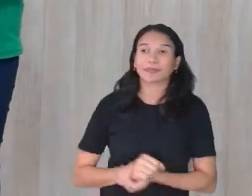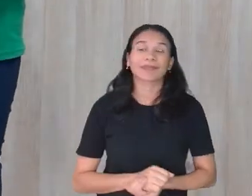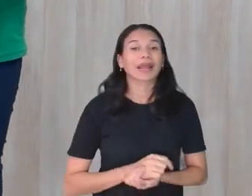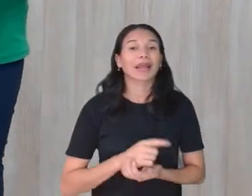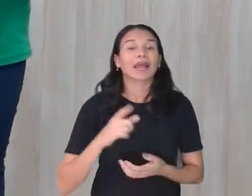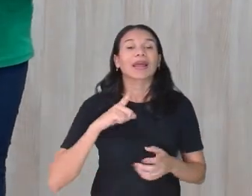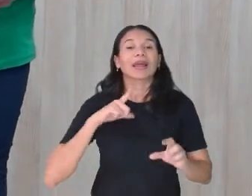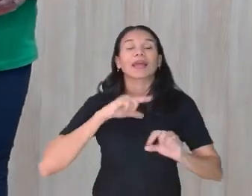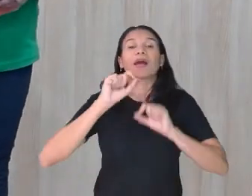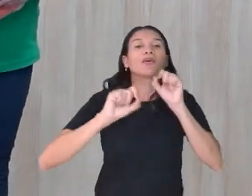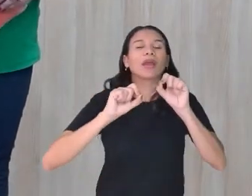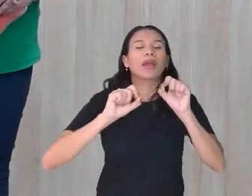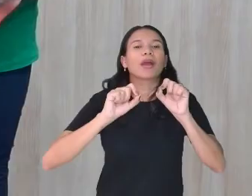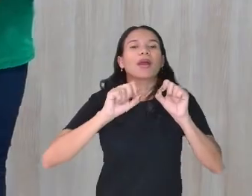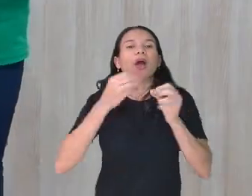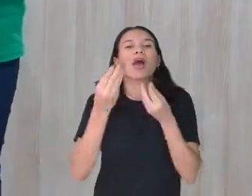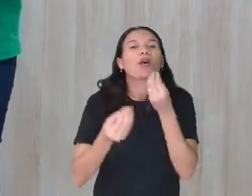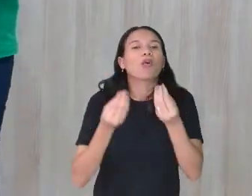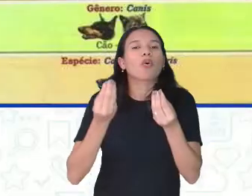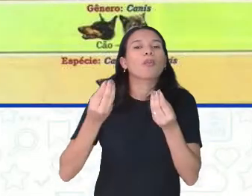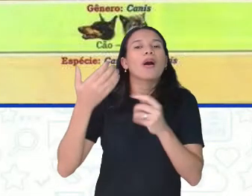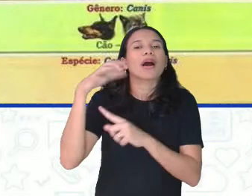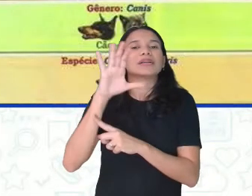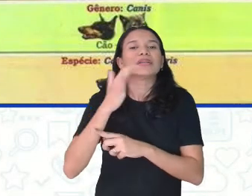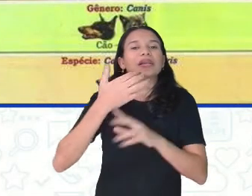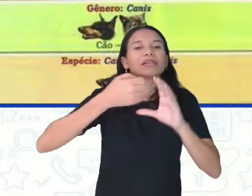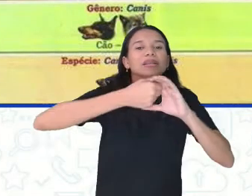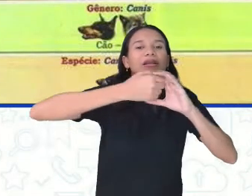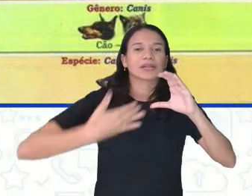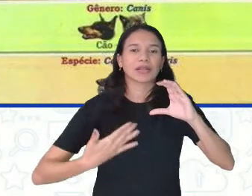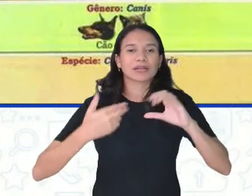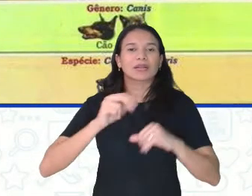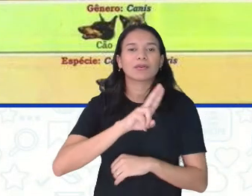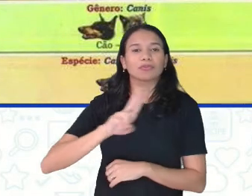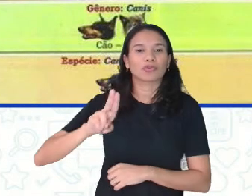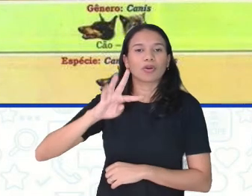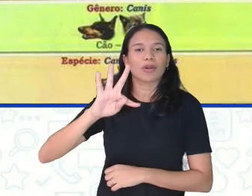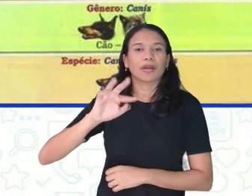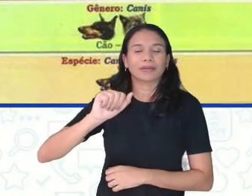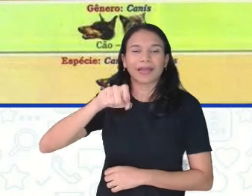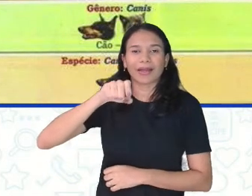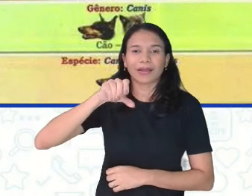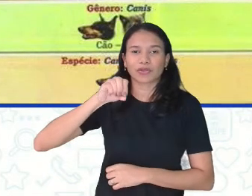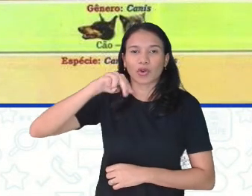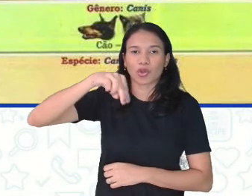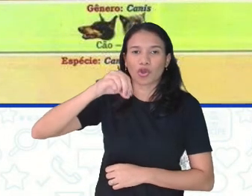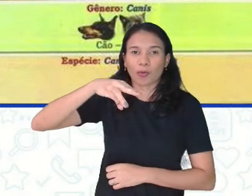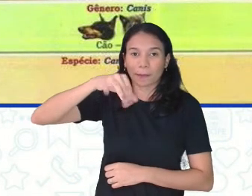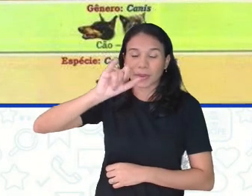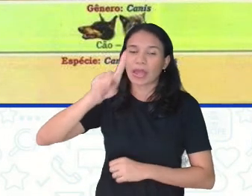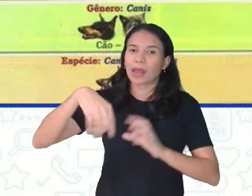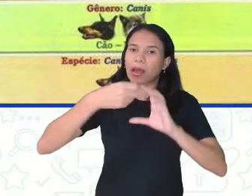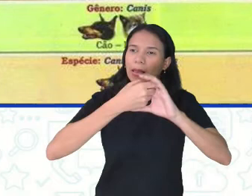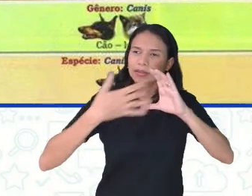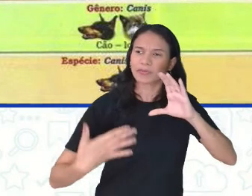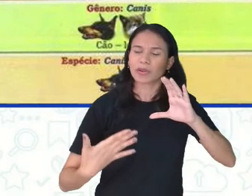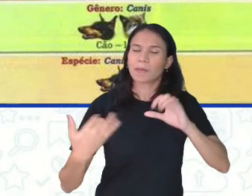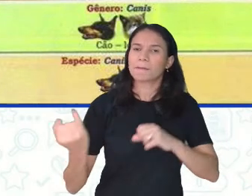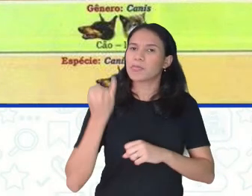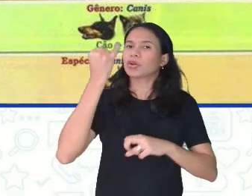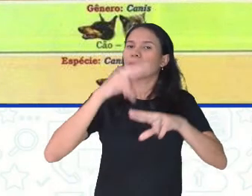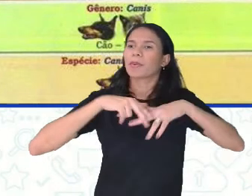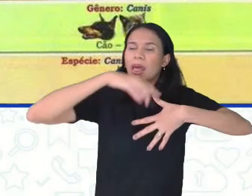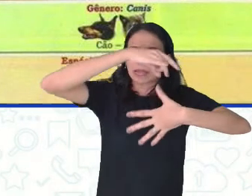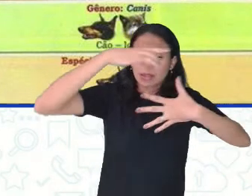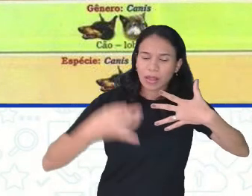taxonomia, é assim que foi chamado essa classificação dos seres vivos, tem um papel muito importante. Porque ele descreve,